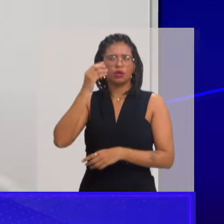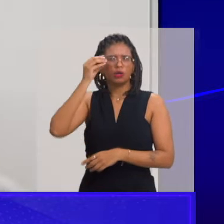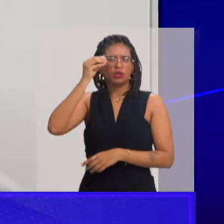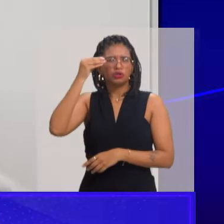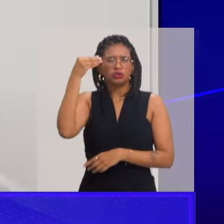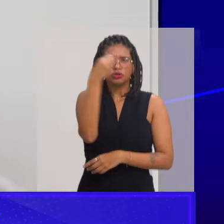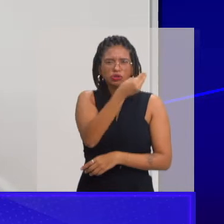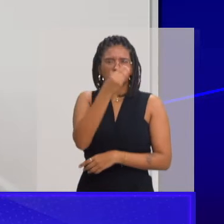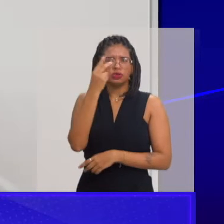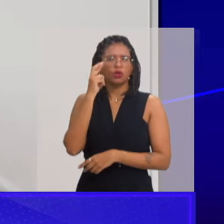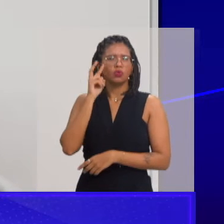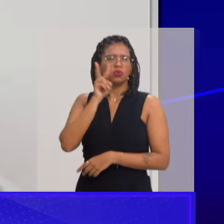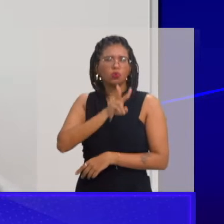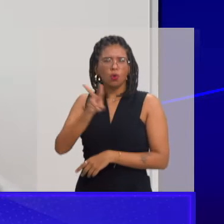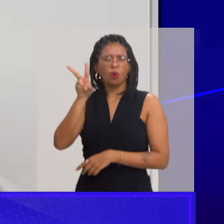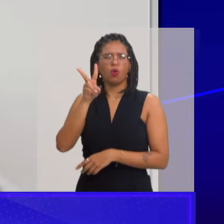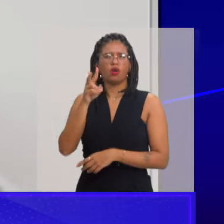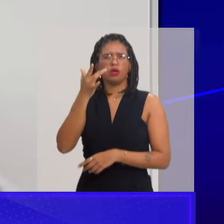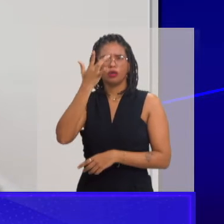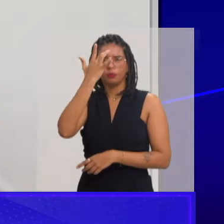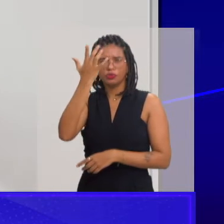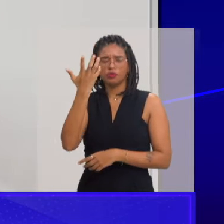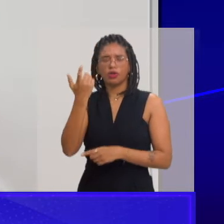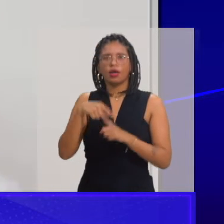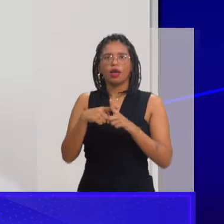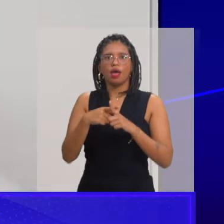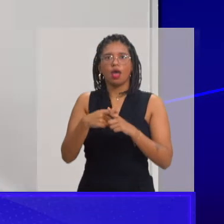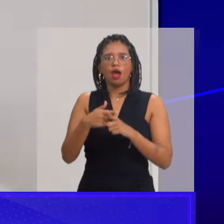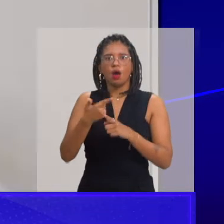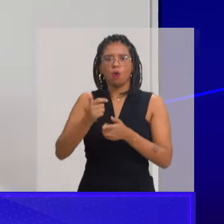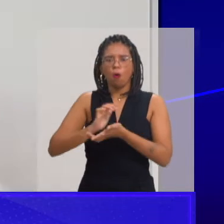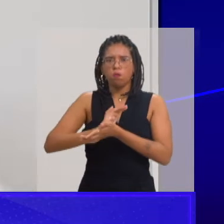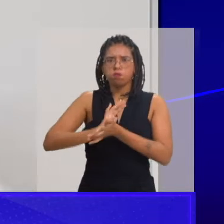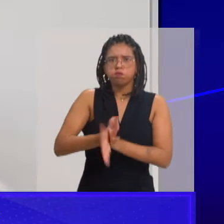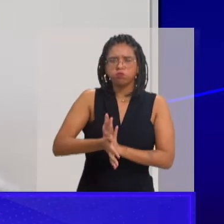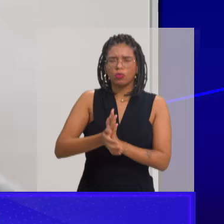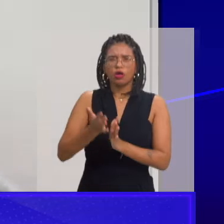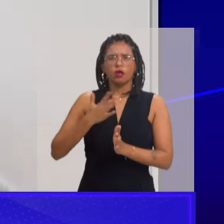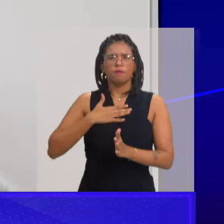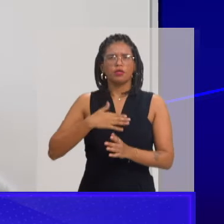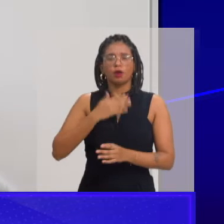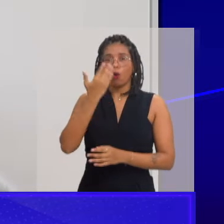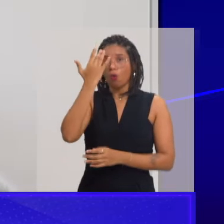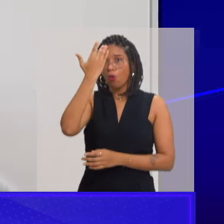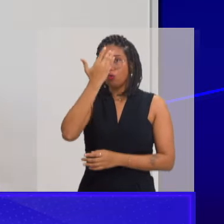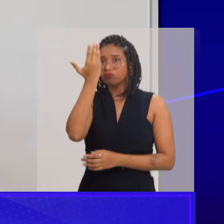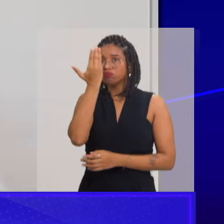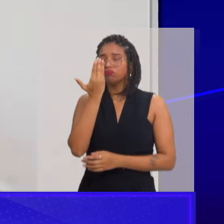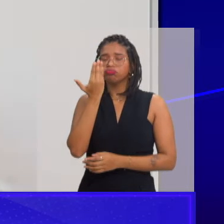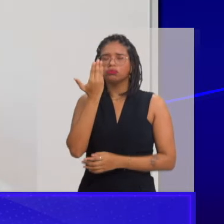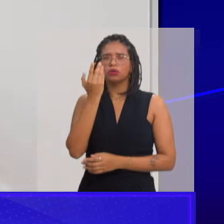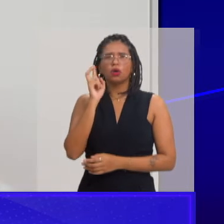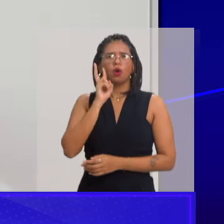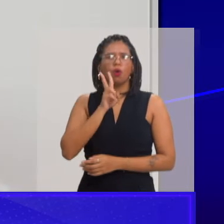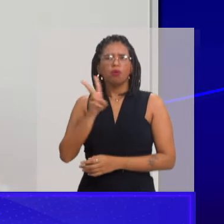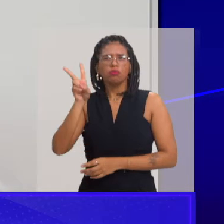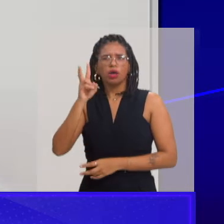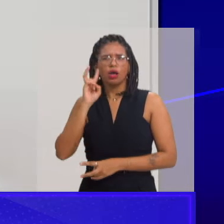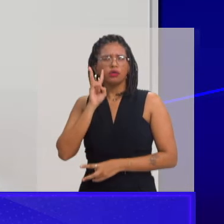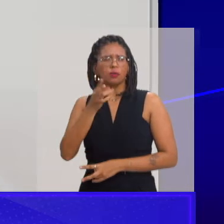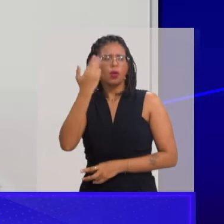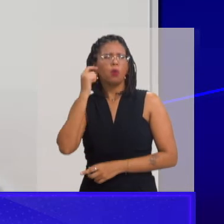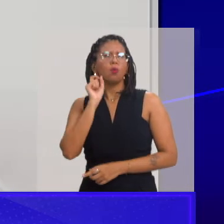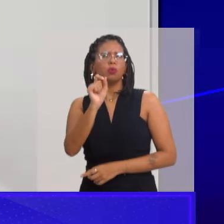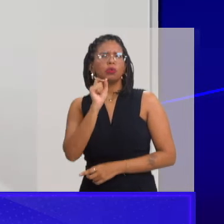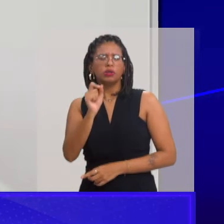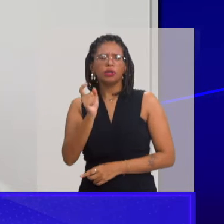combatê-los. Já teve casos de andar na rua e puxarem minha venda, de estar em ambientes públicos e puxarem minha venda,